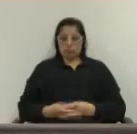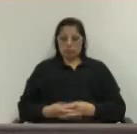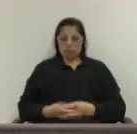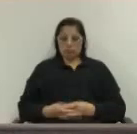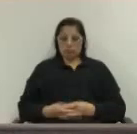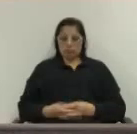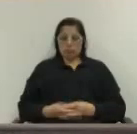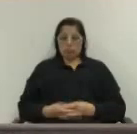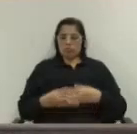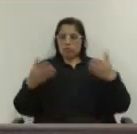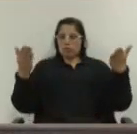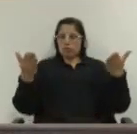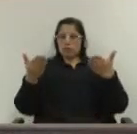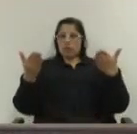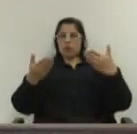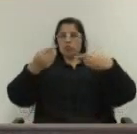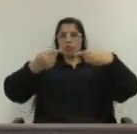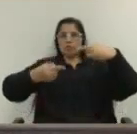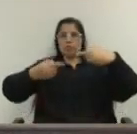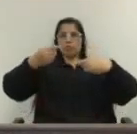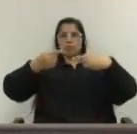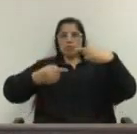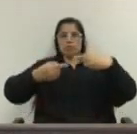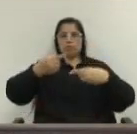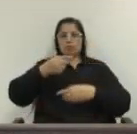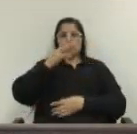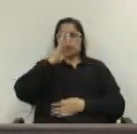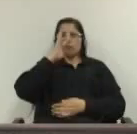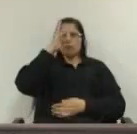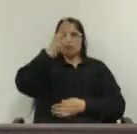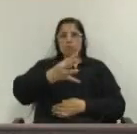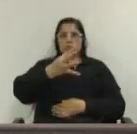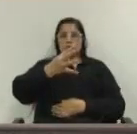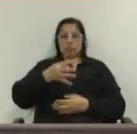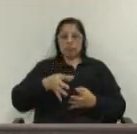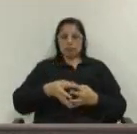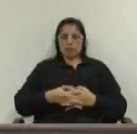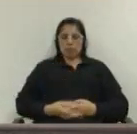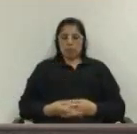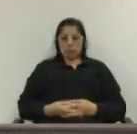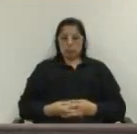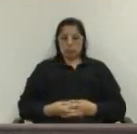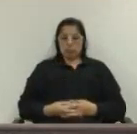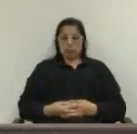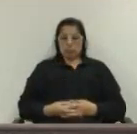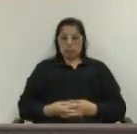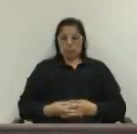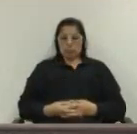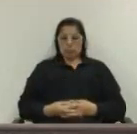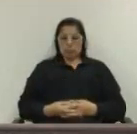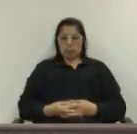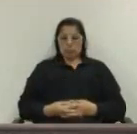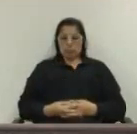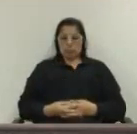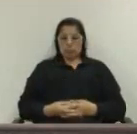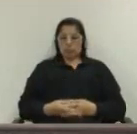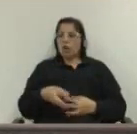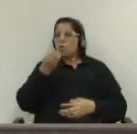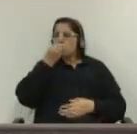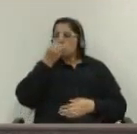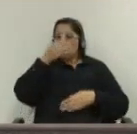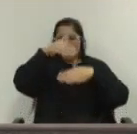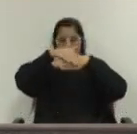Está em discussão a presente denúncia. Senhor presidente, eu faço, primeiramente, boa noite a